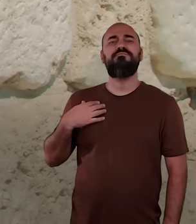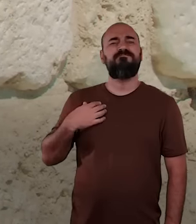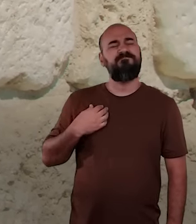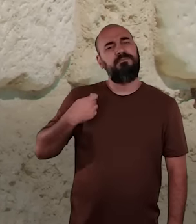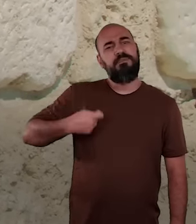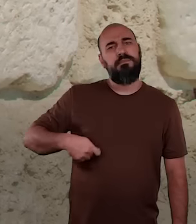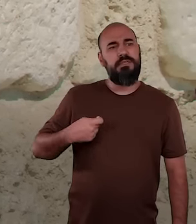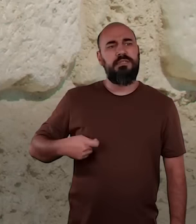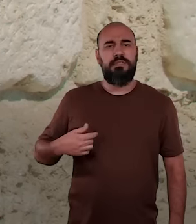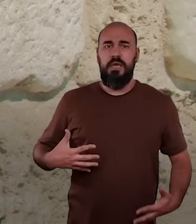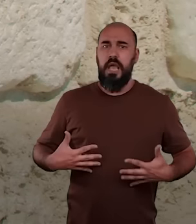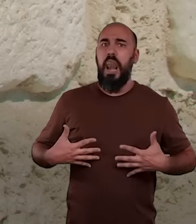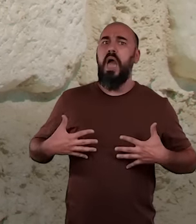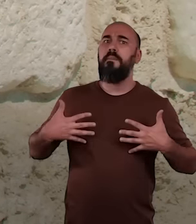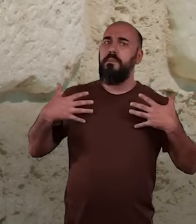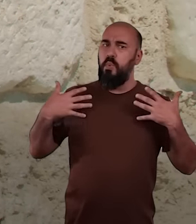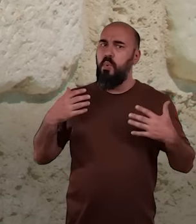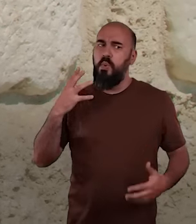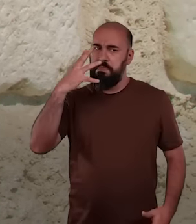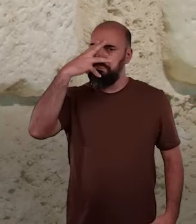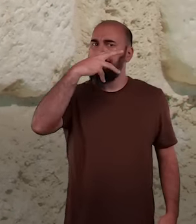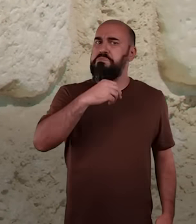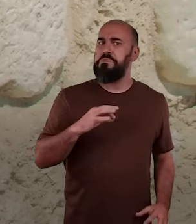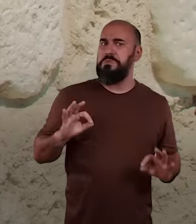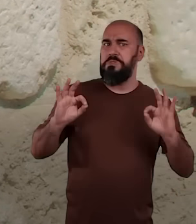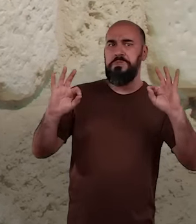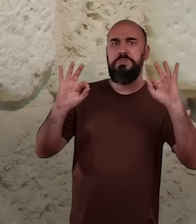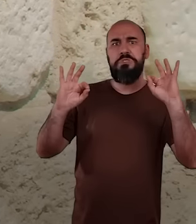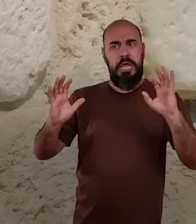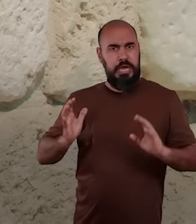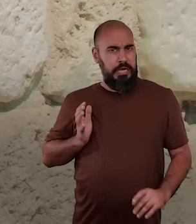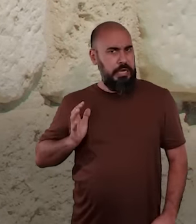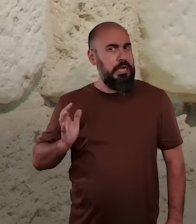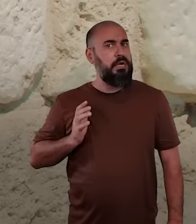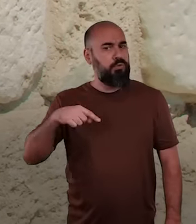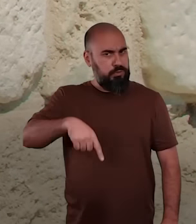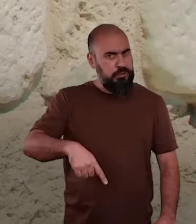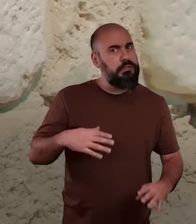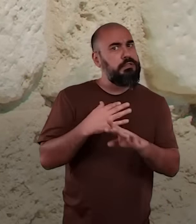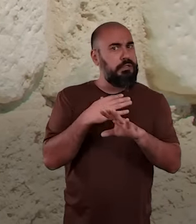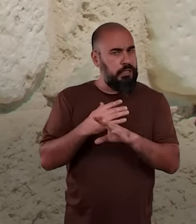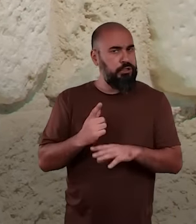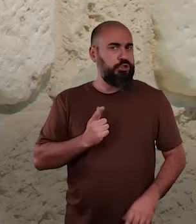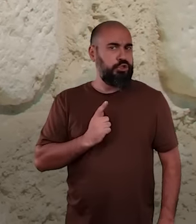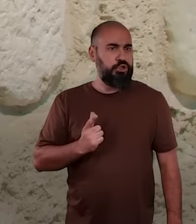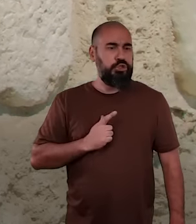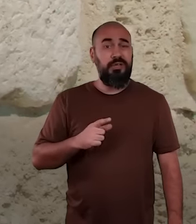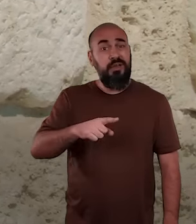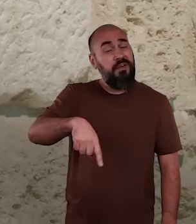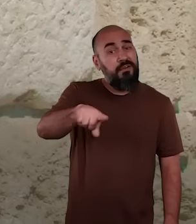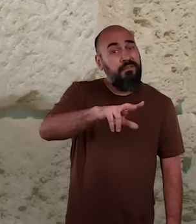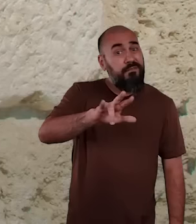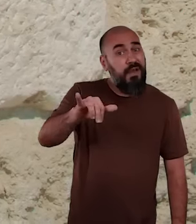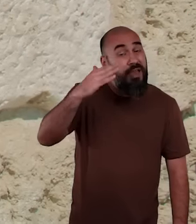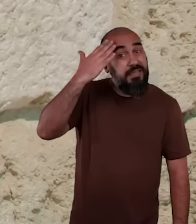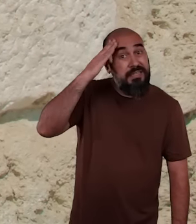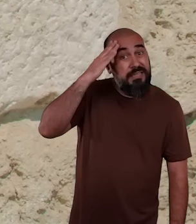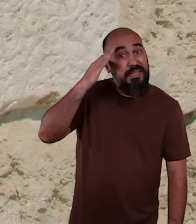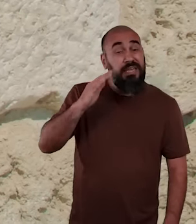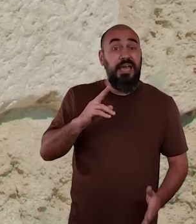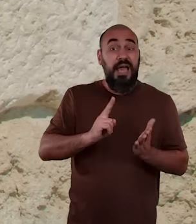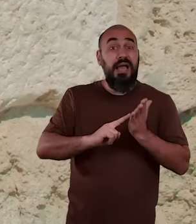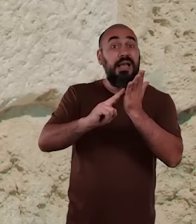consciência, um pouco do glamour da cidade de Laodiceia, um pouco da riqueza que eles tinham. E isso tudo vai me ajudar a entender a